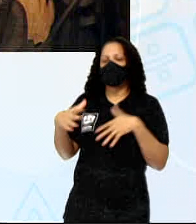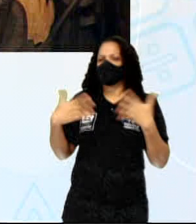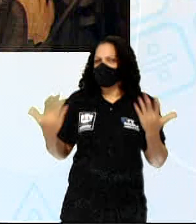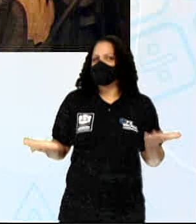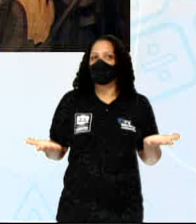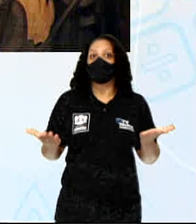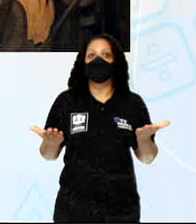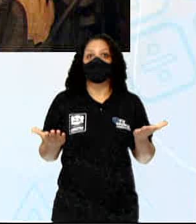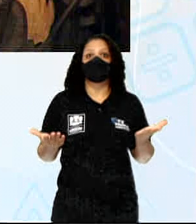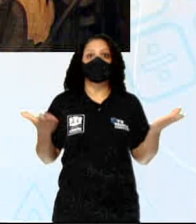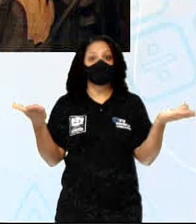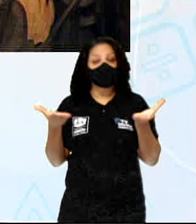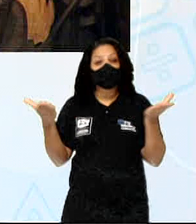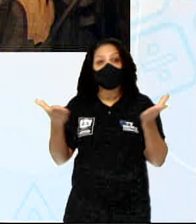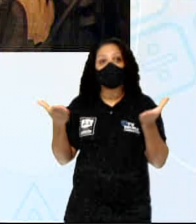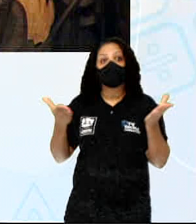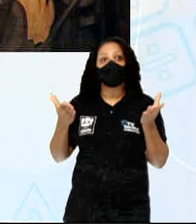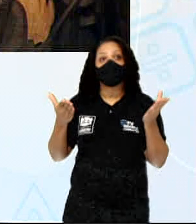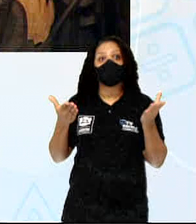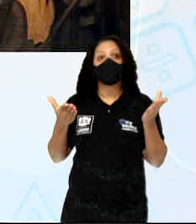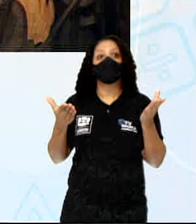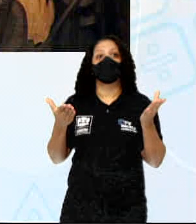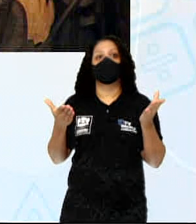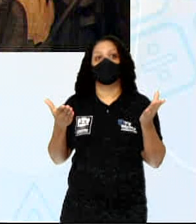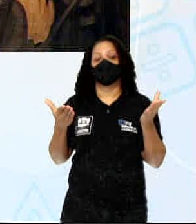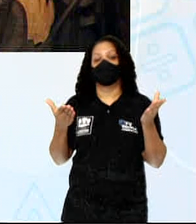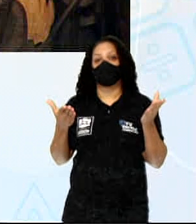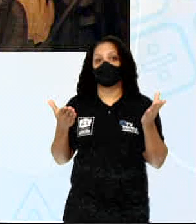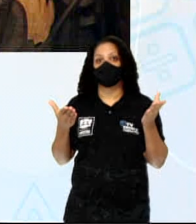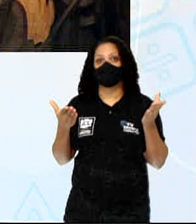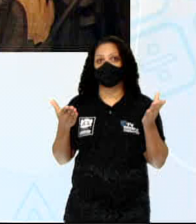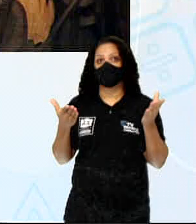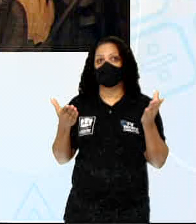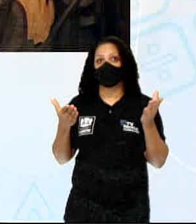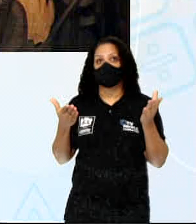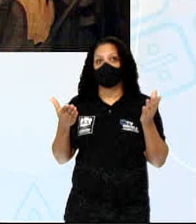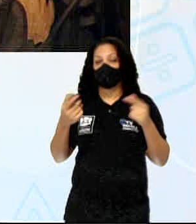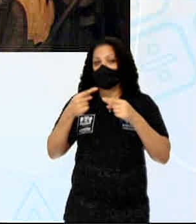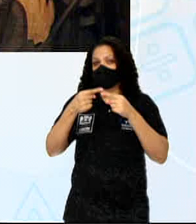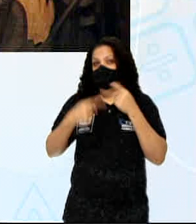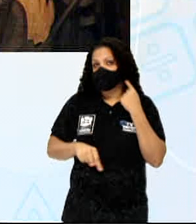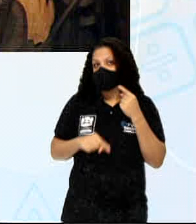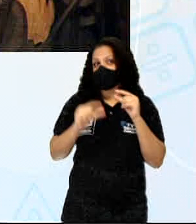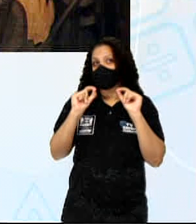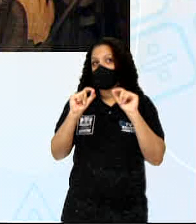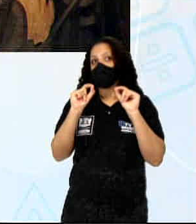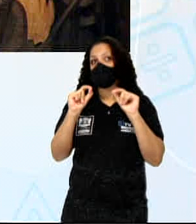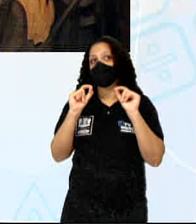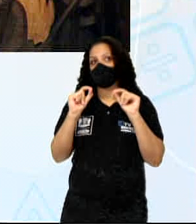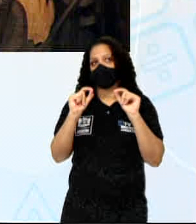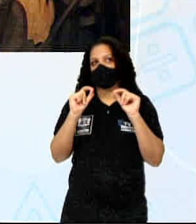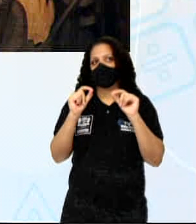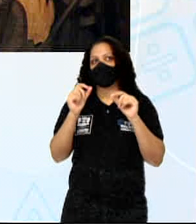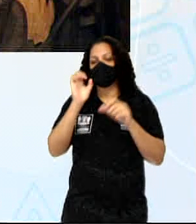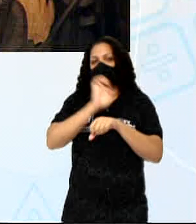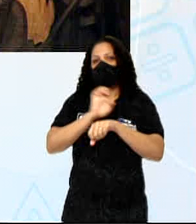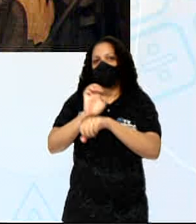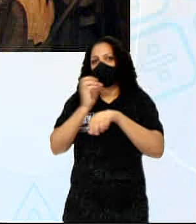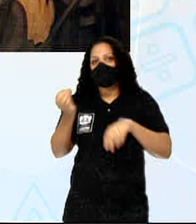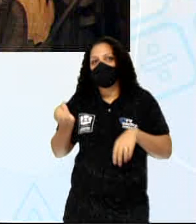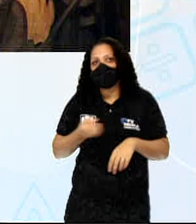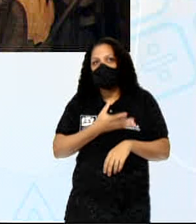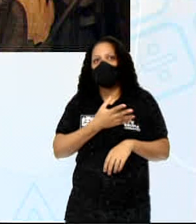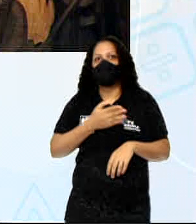grande contradição no momento do Estado Novo. É a entrada do Brasil na Segunda Guerra. Olha que